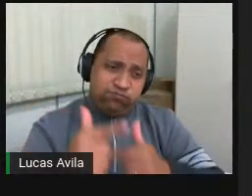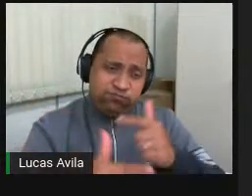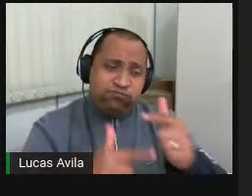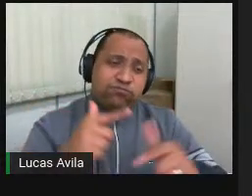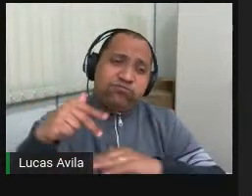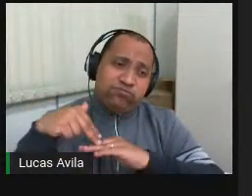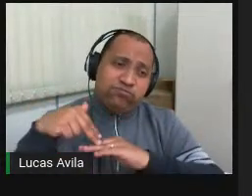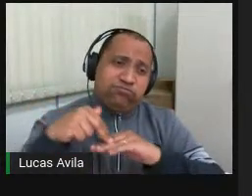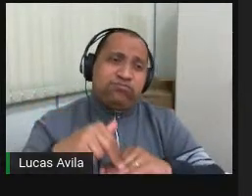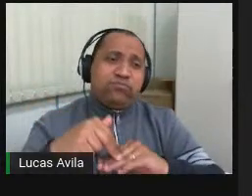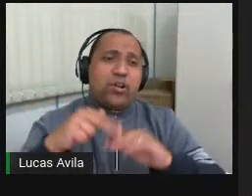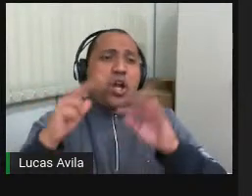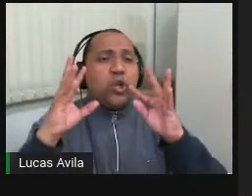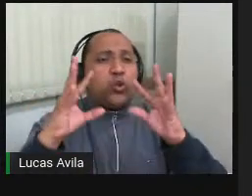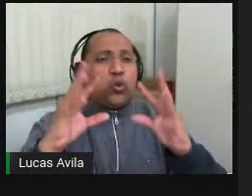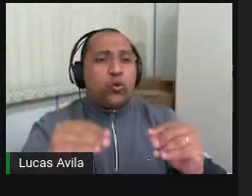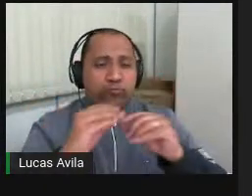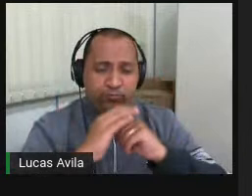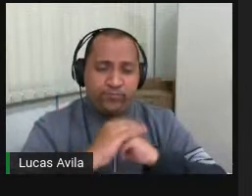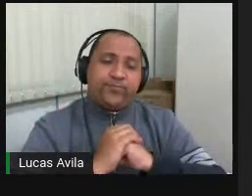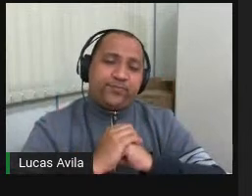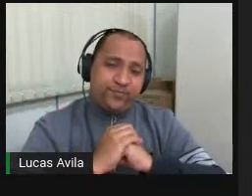de todos,